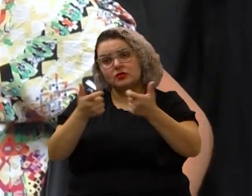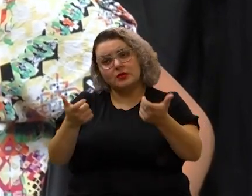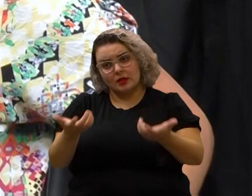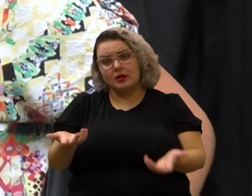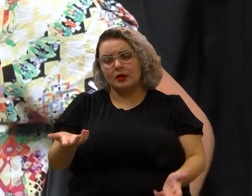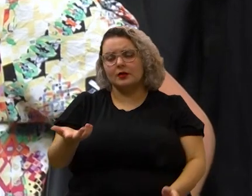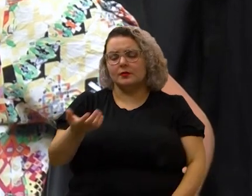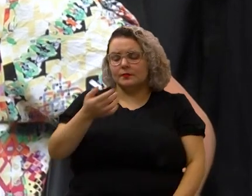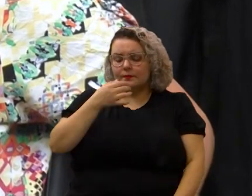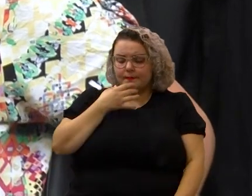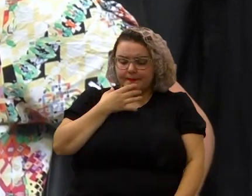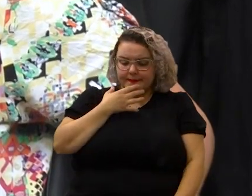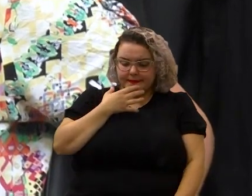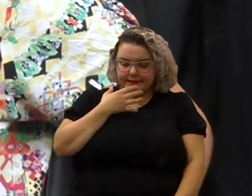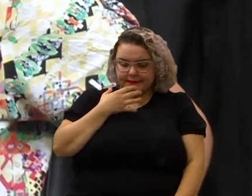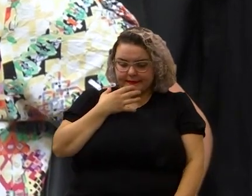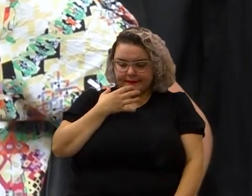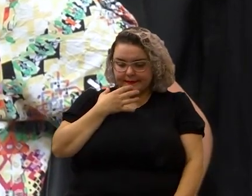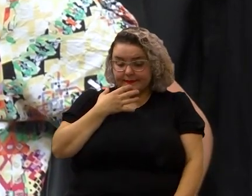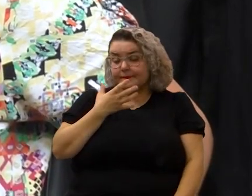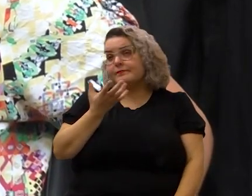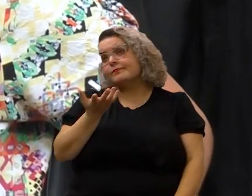Tenho me dedicado bastante a isso.